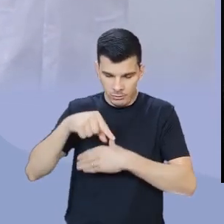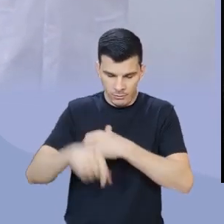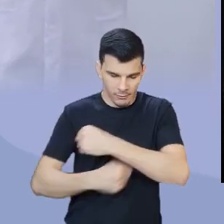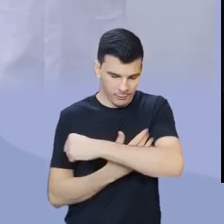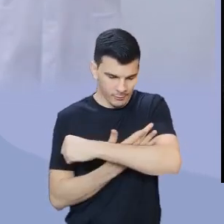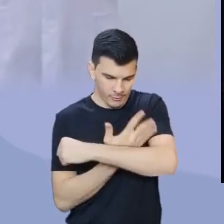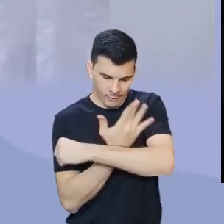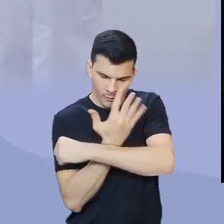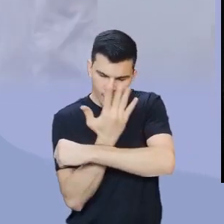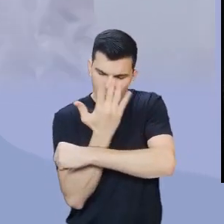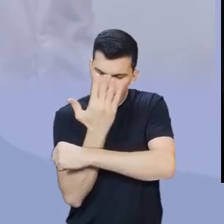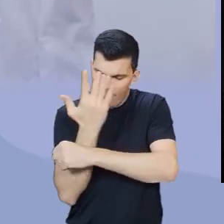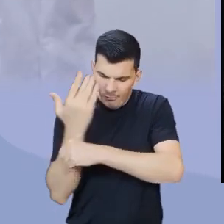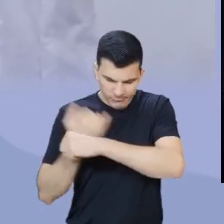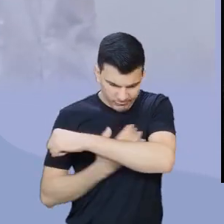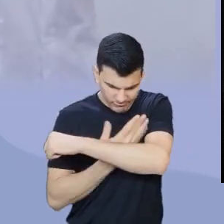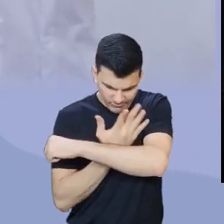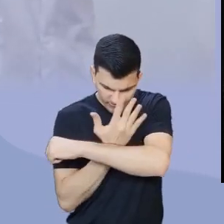Dessa parte do plantio,